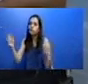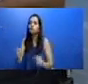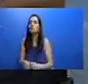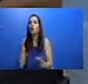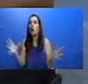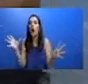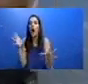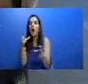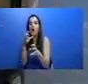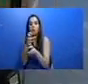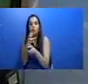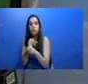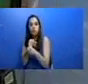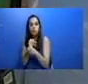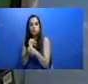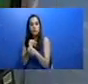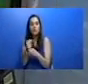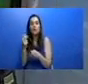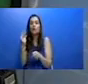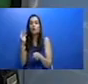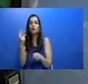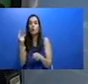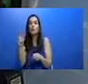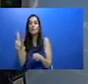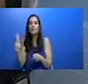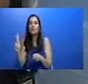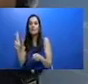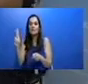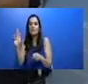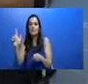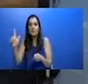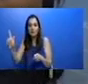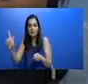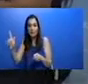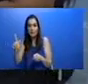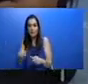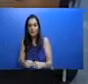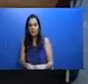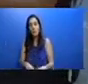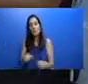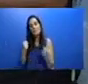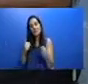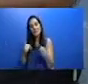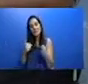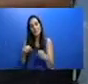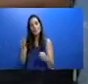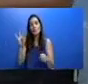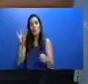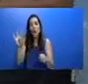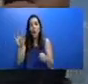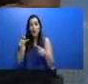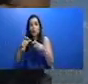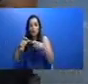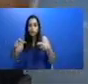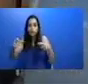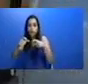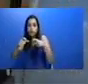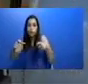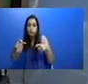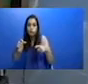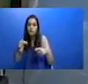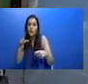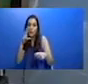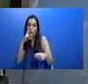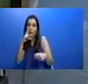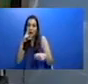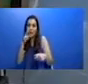né? Então, para formar 1 quilo, eu preciso de 4 pacotes de bolacha de meio quilo ou 500 gramas.